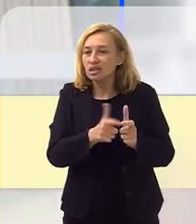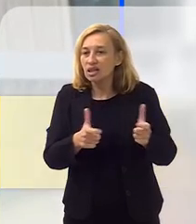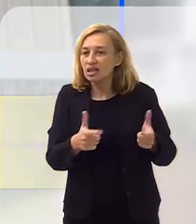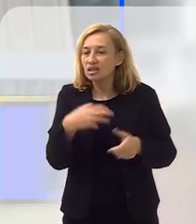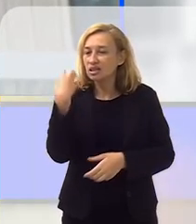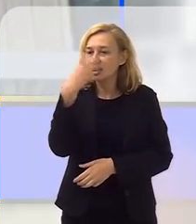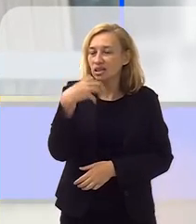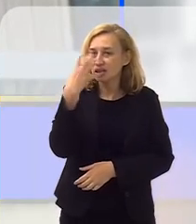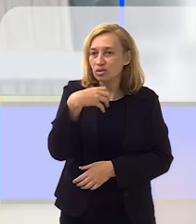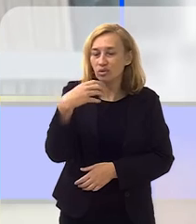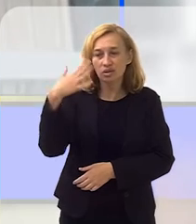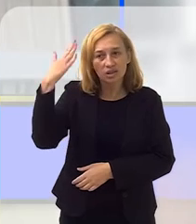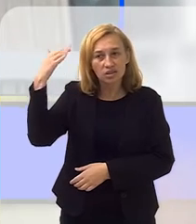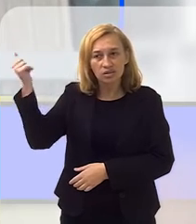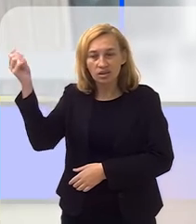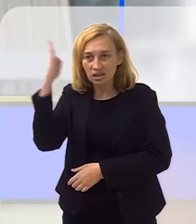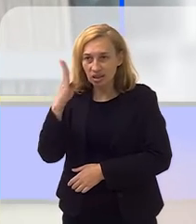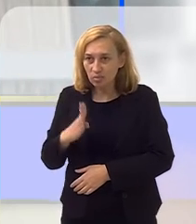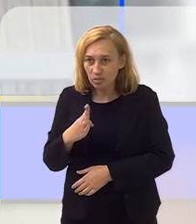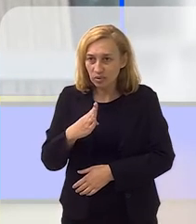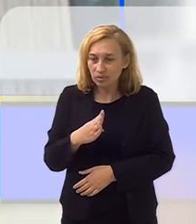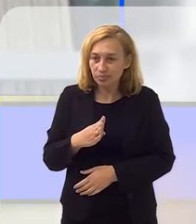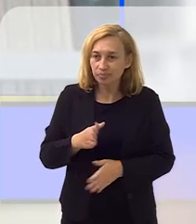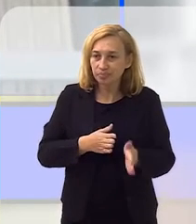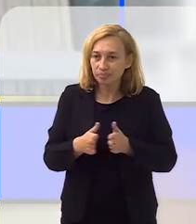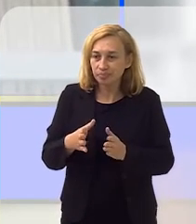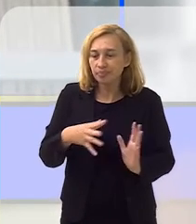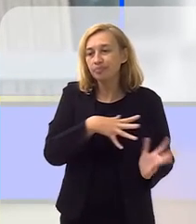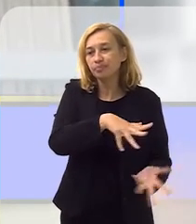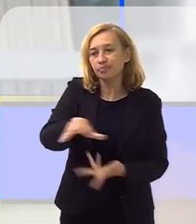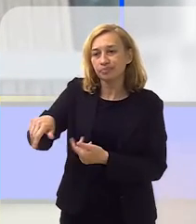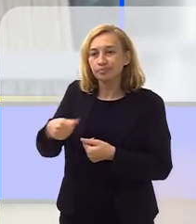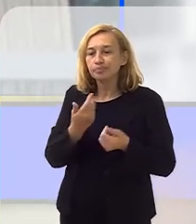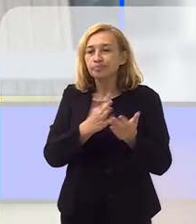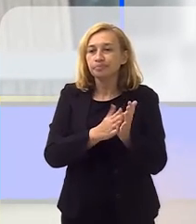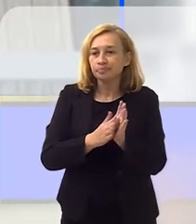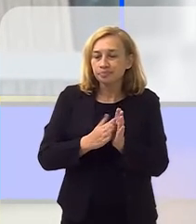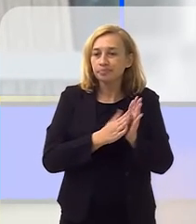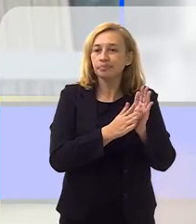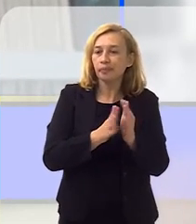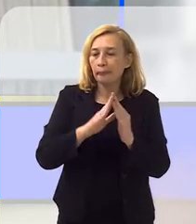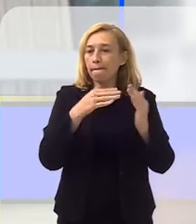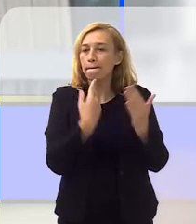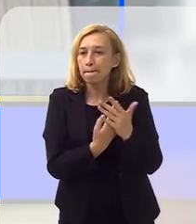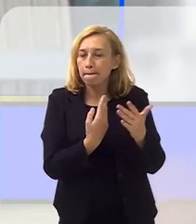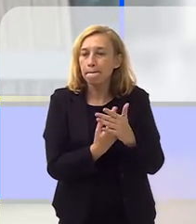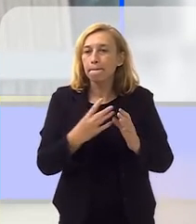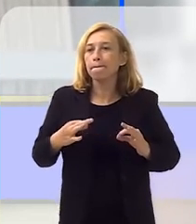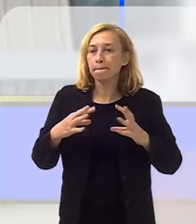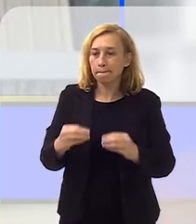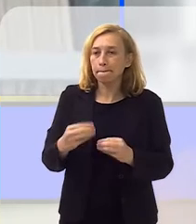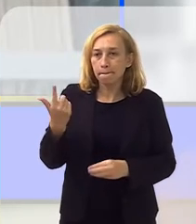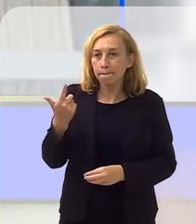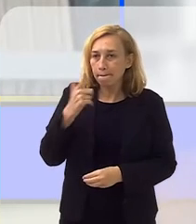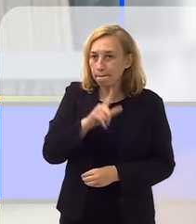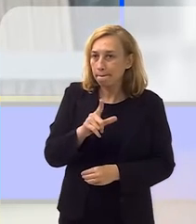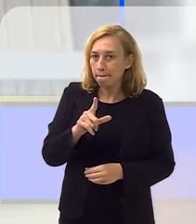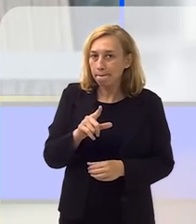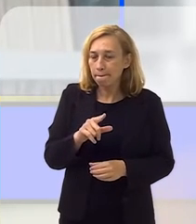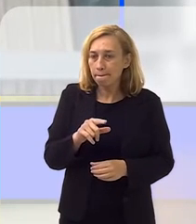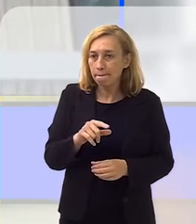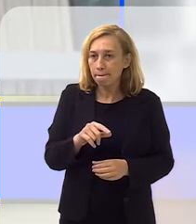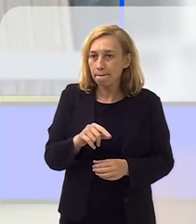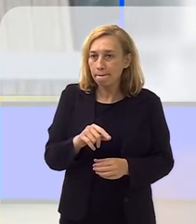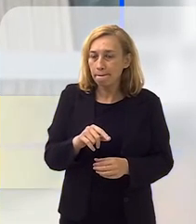ser gravada pelos maiores intérpretes da música brasileira, o acesso no universo da escola de samba, tudo, ela